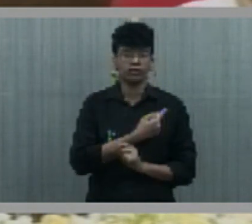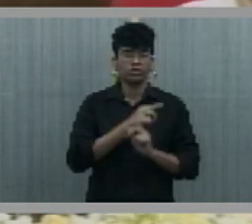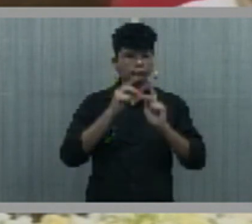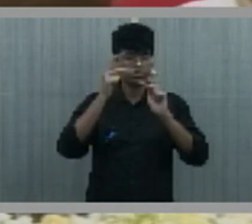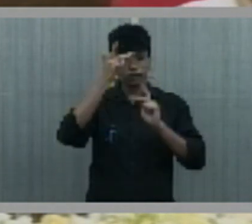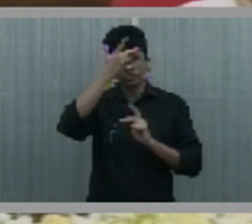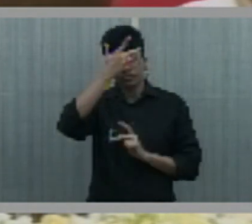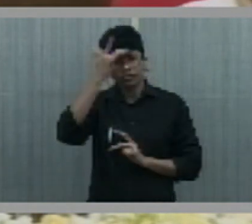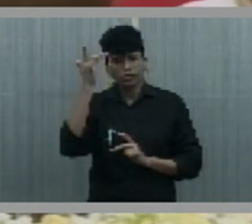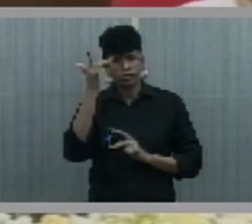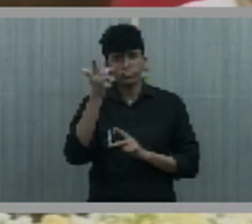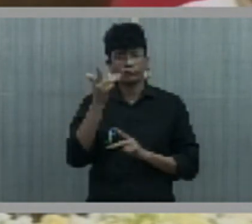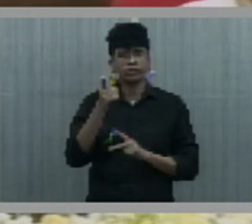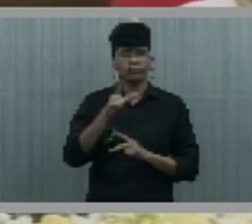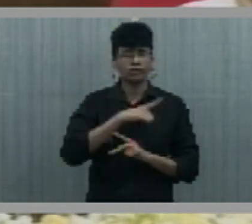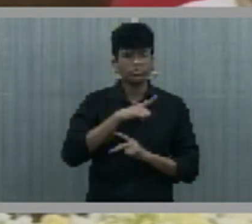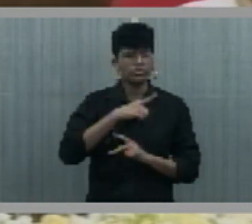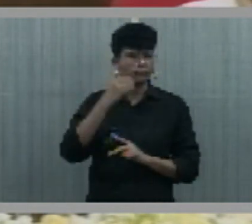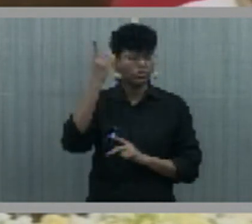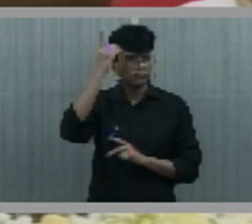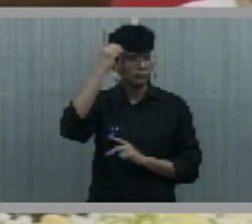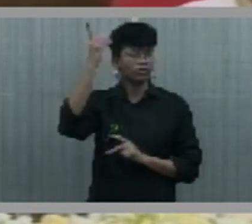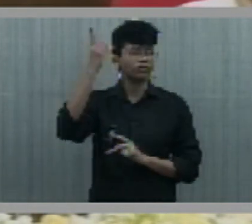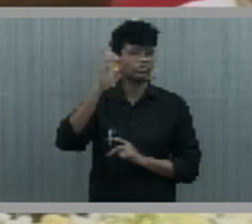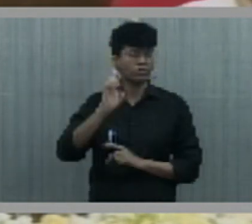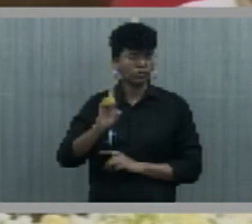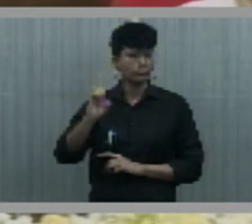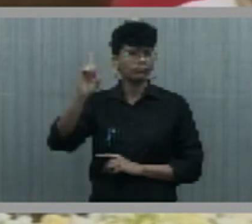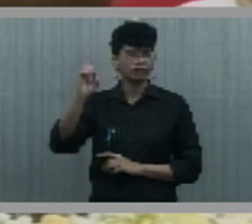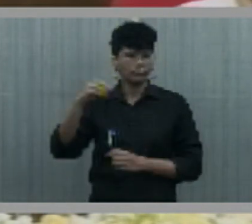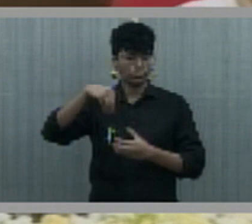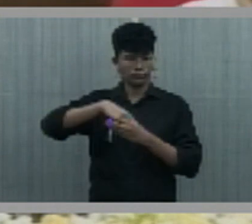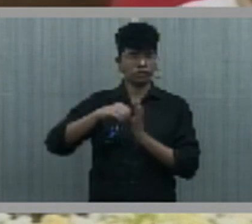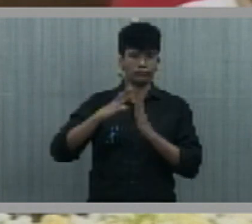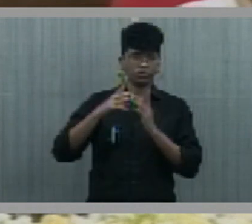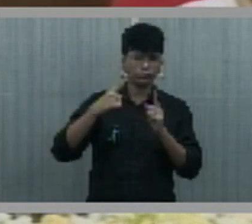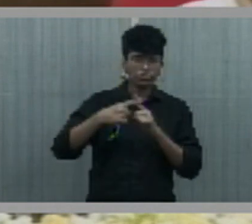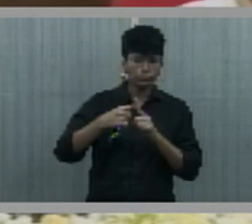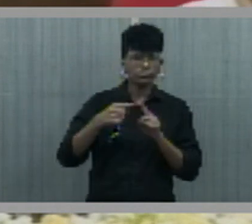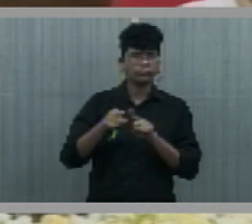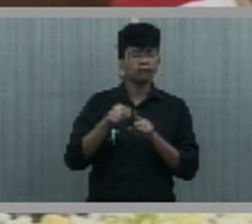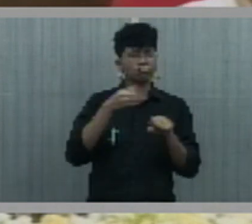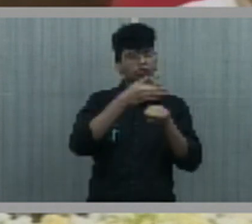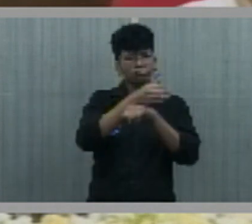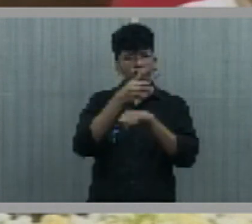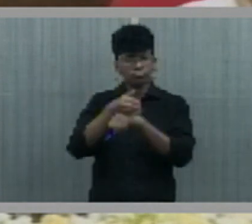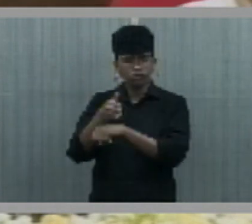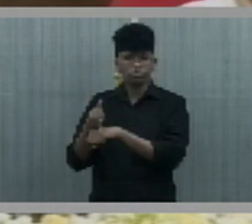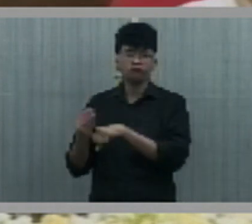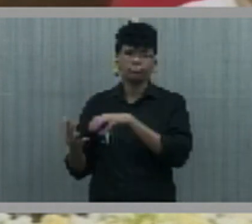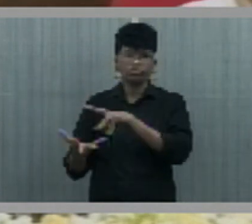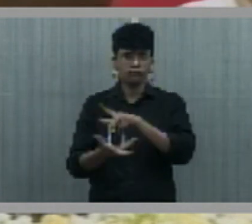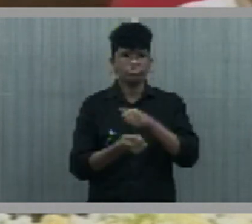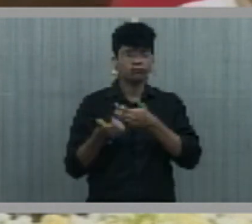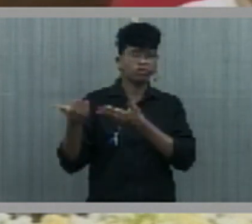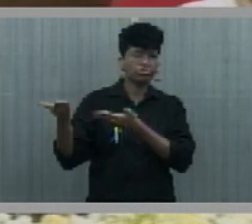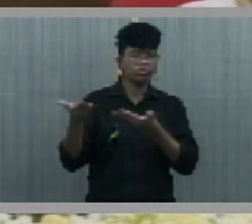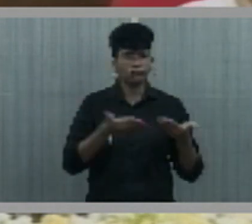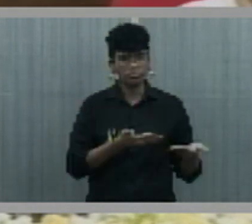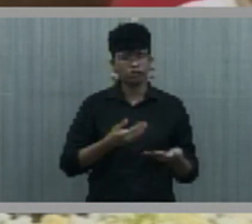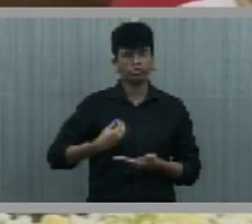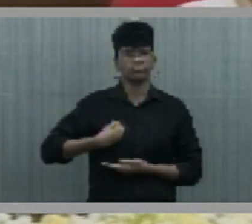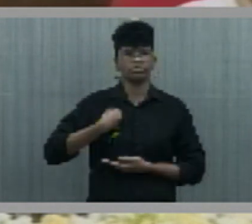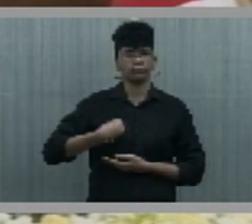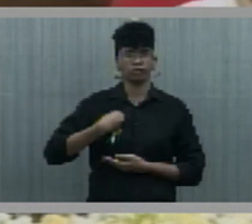pessoas chamadas por Deus para uma vocação especial na Igreja e no mundo, quero também convidar aos prezados,